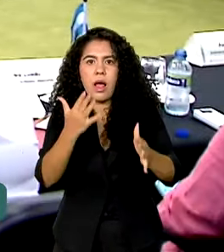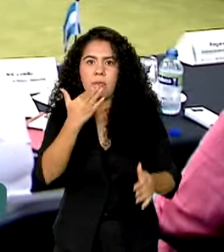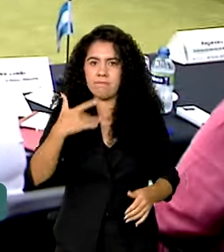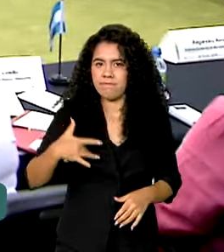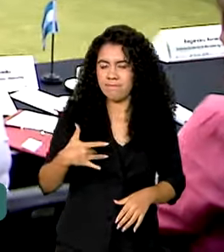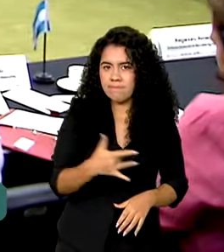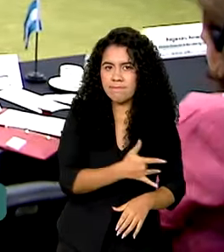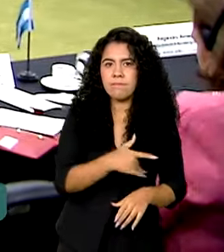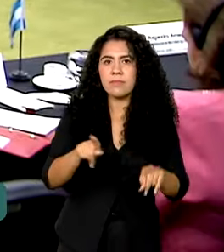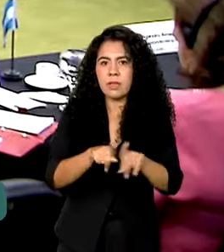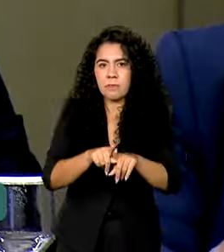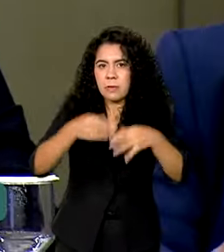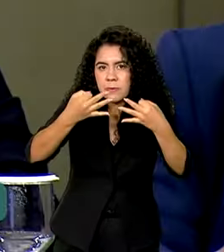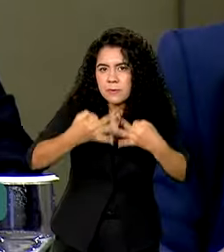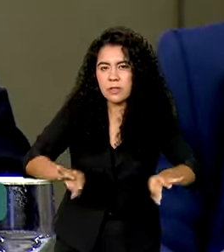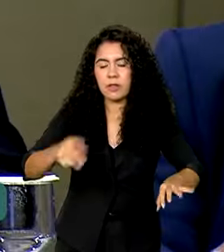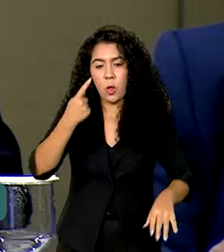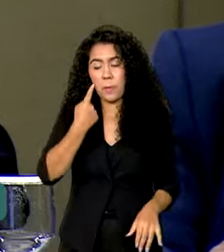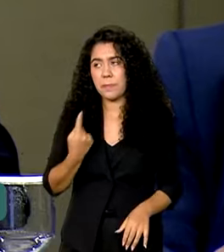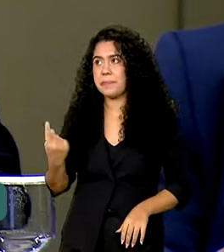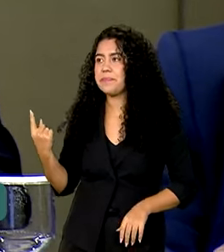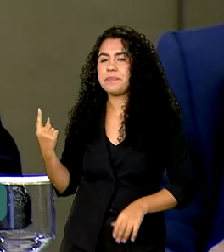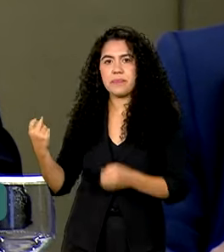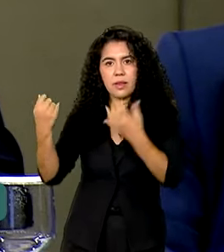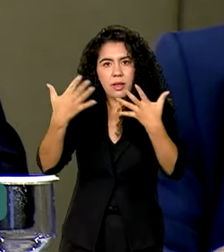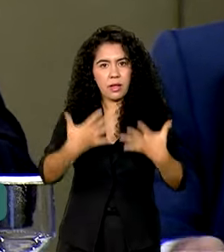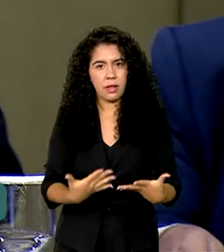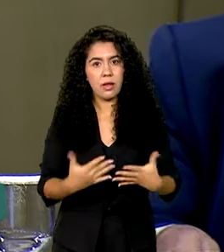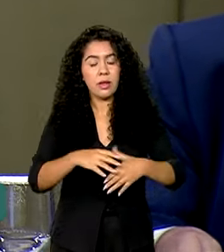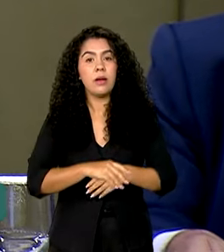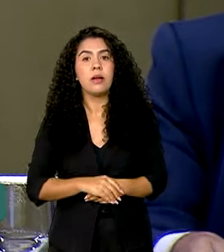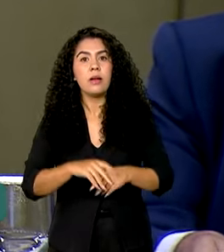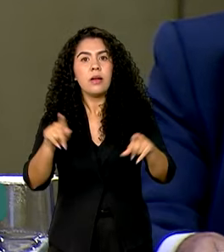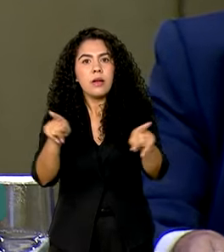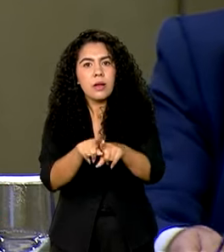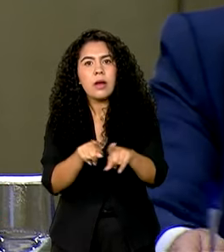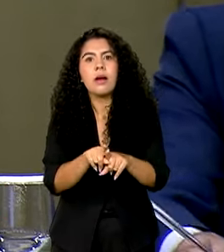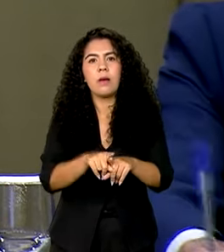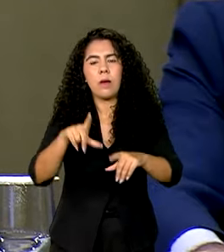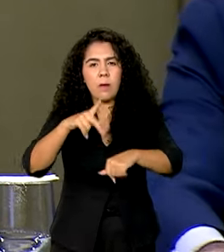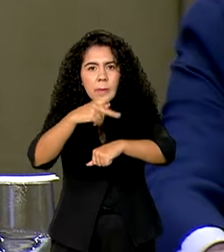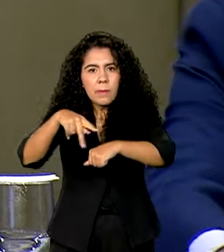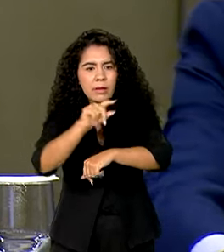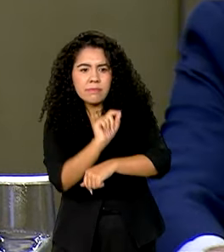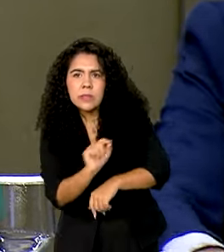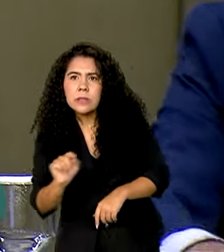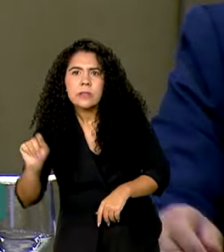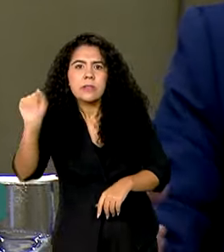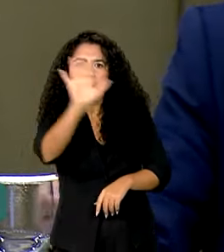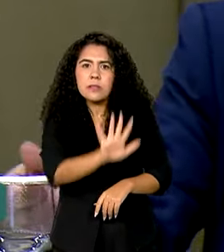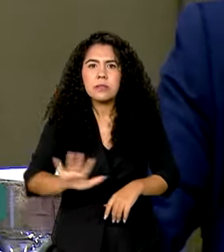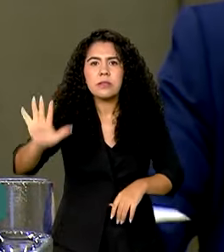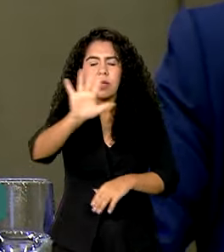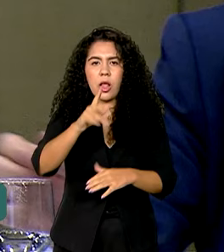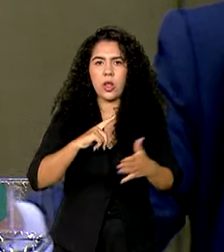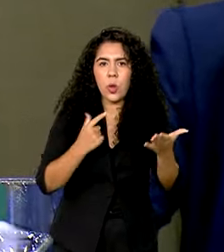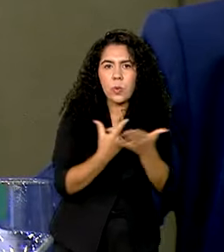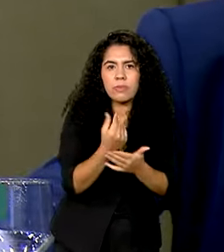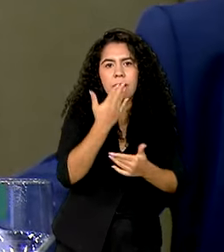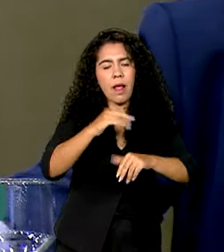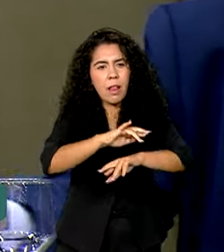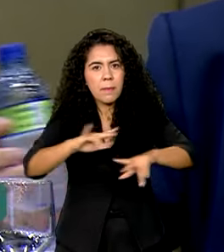inclusivos e eficientes. Os sistemas públicos de abastecimento e comercialização de alimentos desempenham um